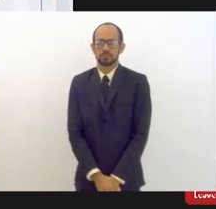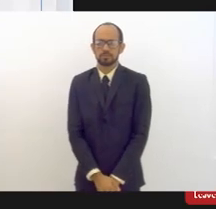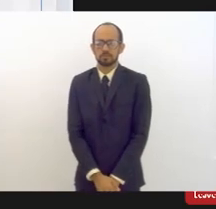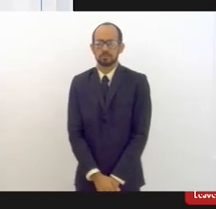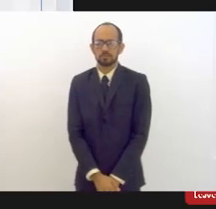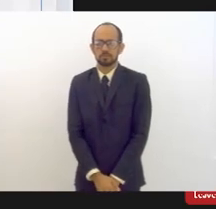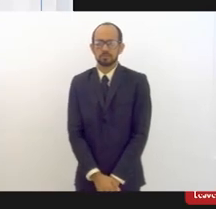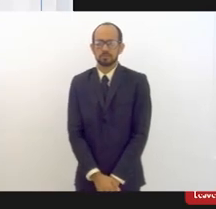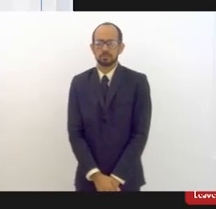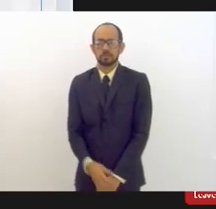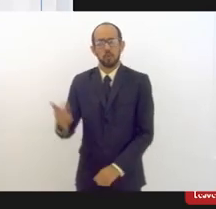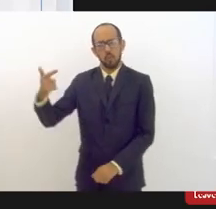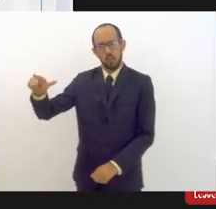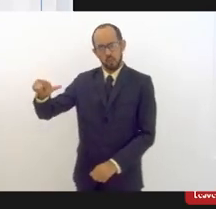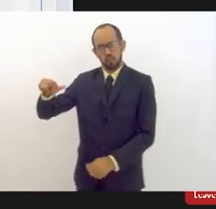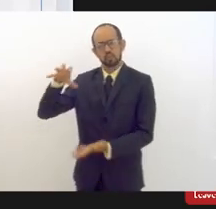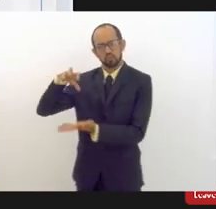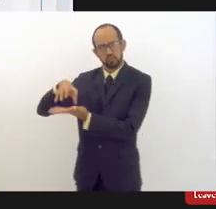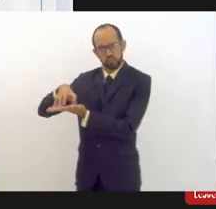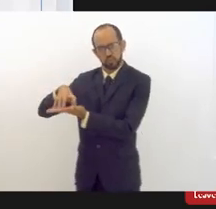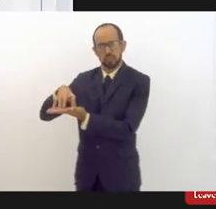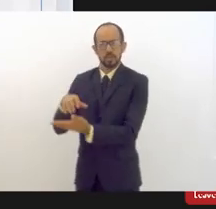São outras unidades.